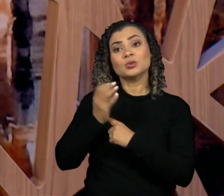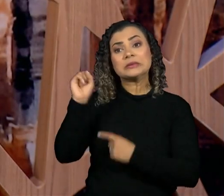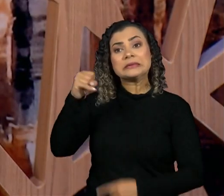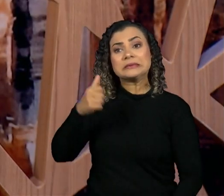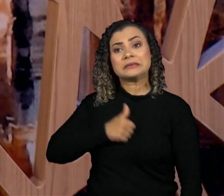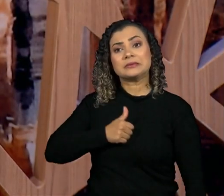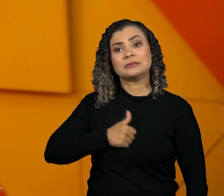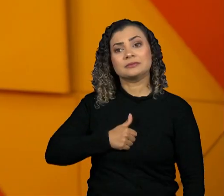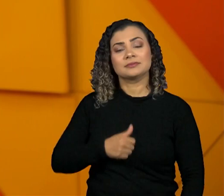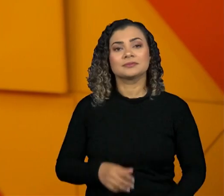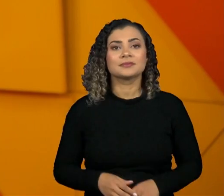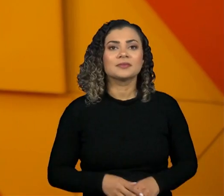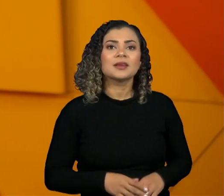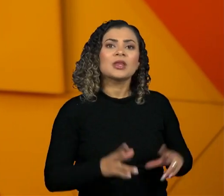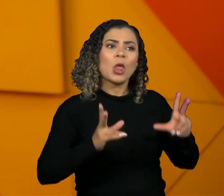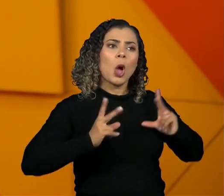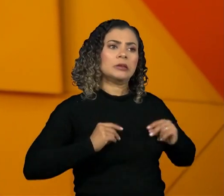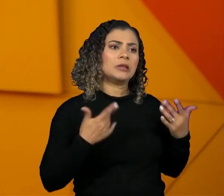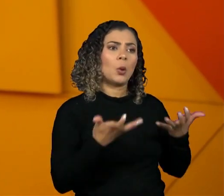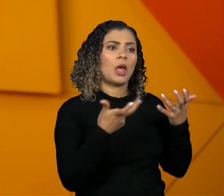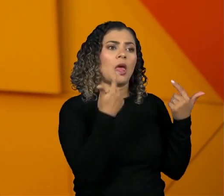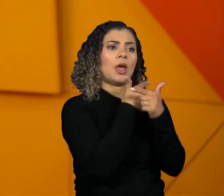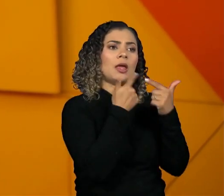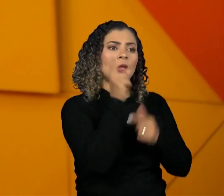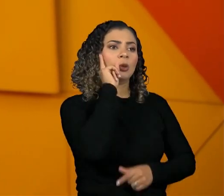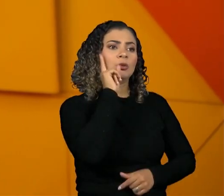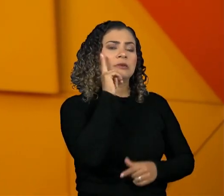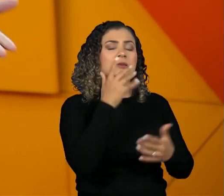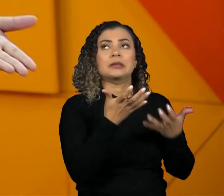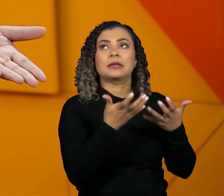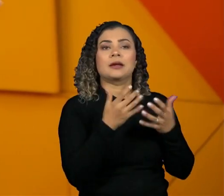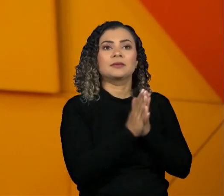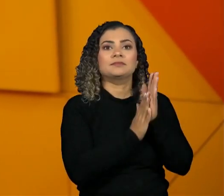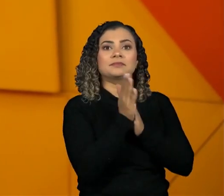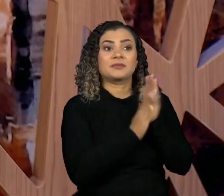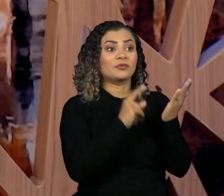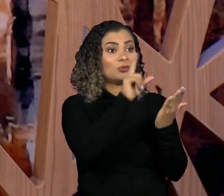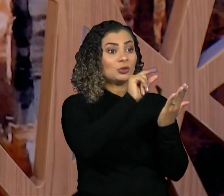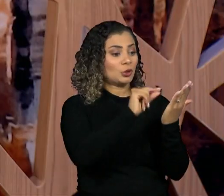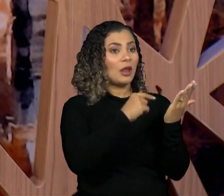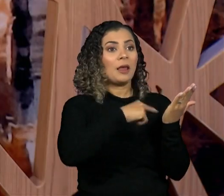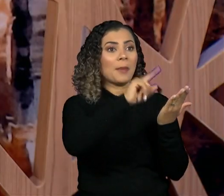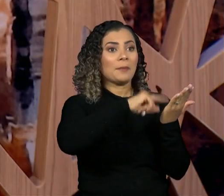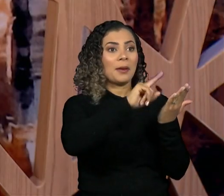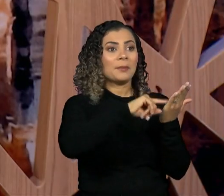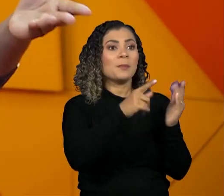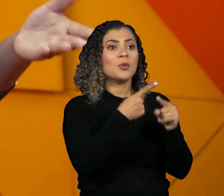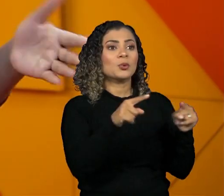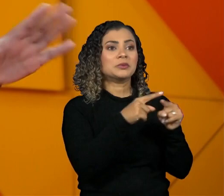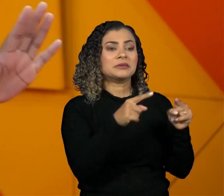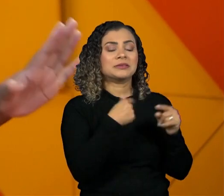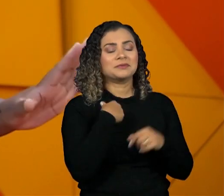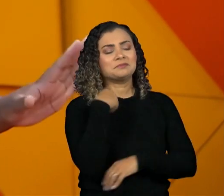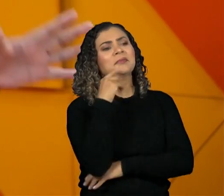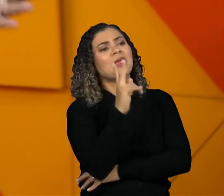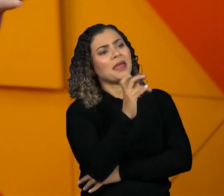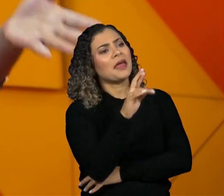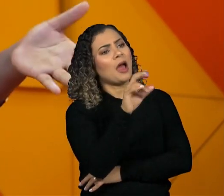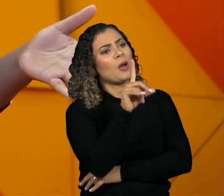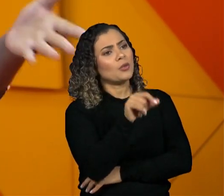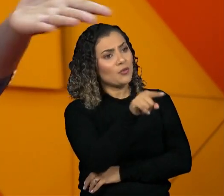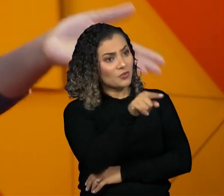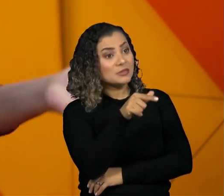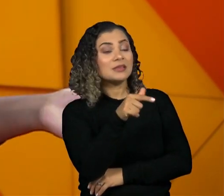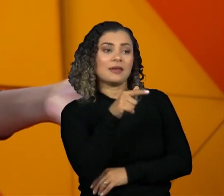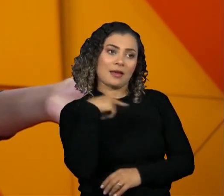autoestima. Ajuda, vou rir todo dia. Já começando escolhendo a playlist mais agradável, né? Heraldo, você é a pessoa que faz